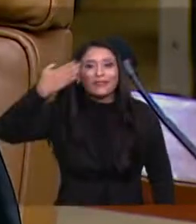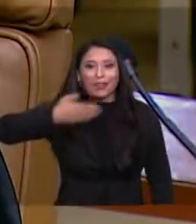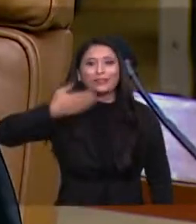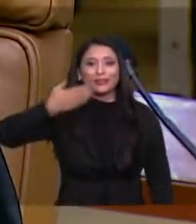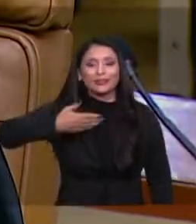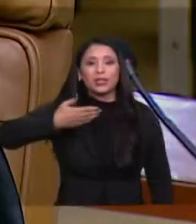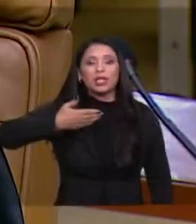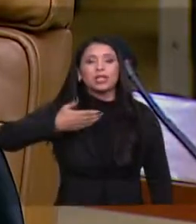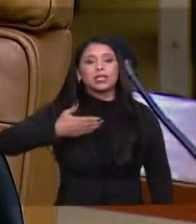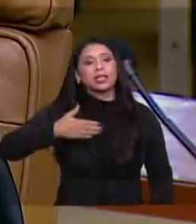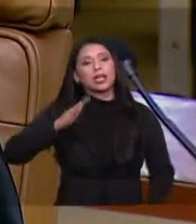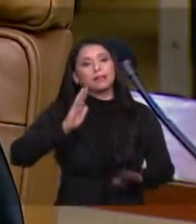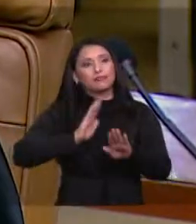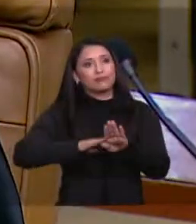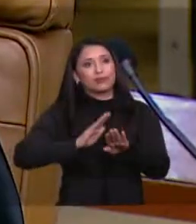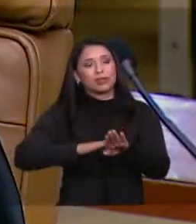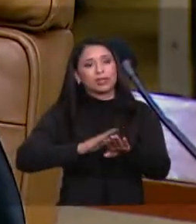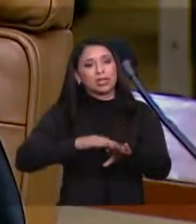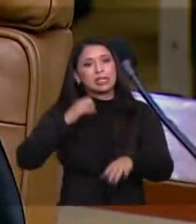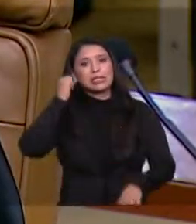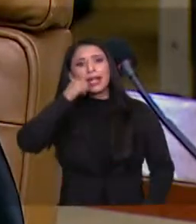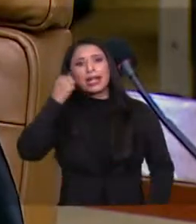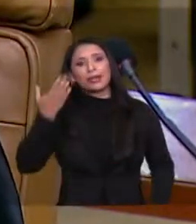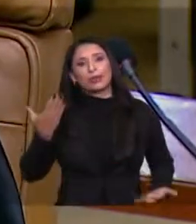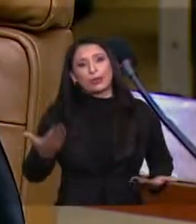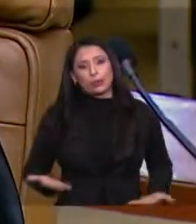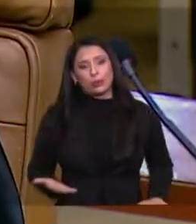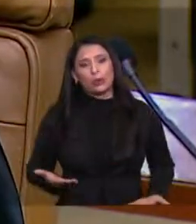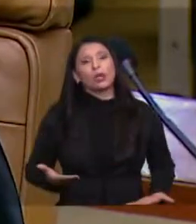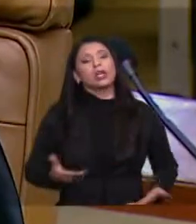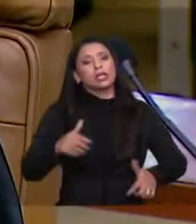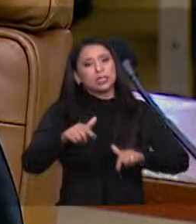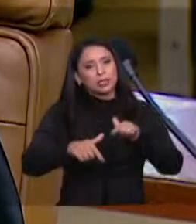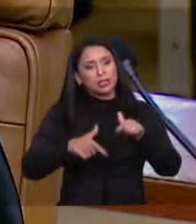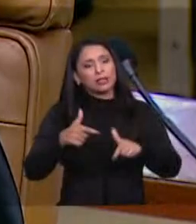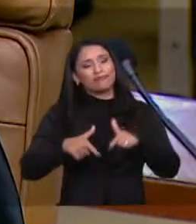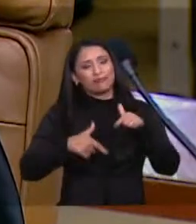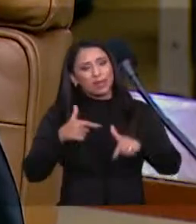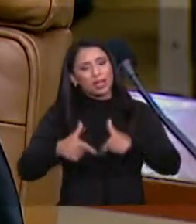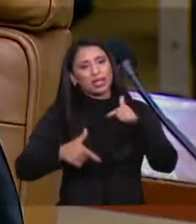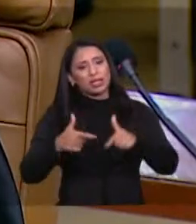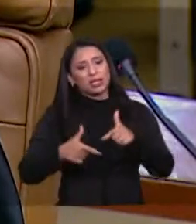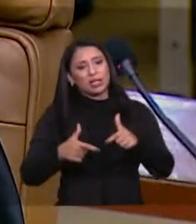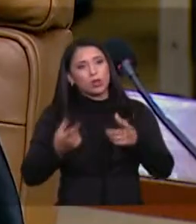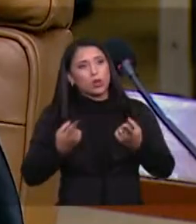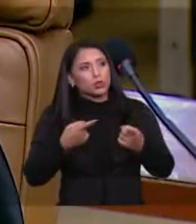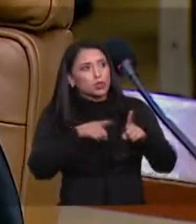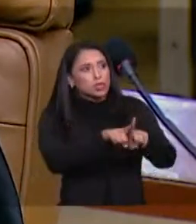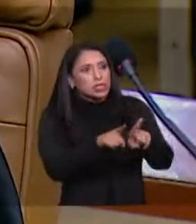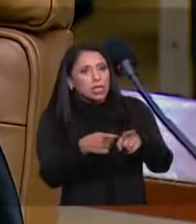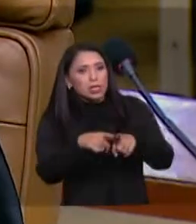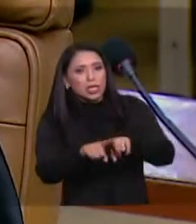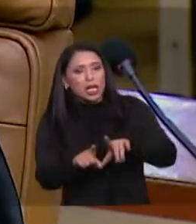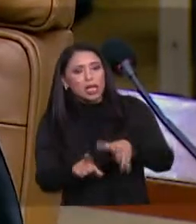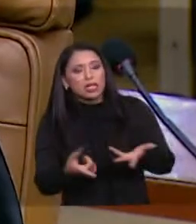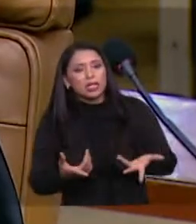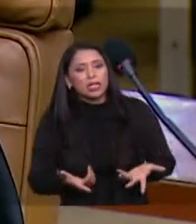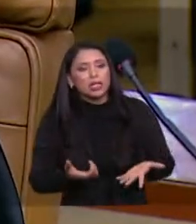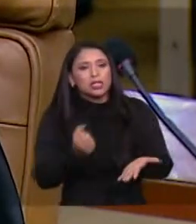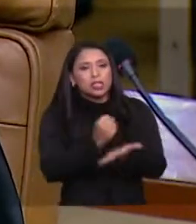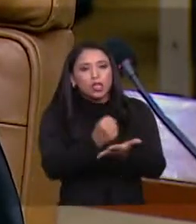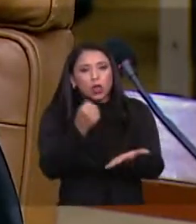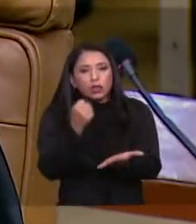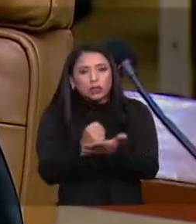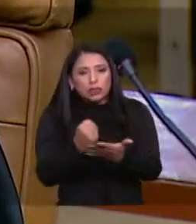no Exercício da função da então Senador da pública da atuação espúria de sociedades empresárias nos